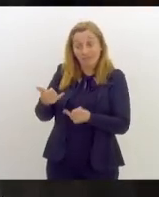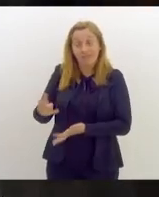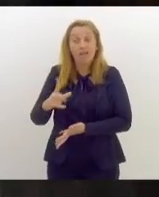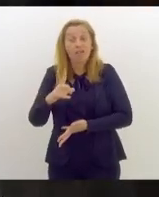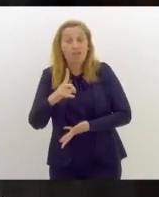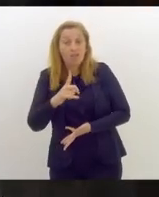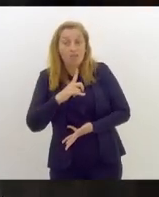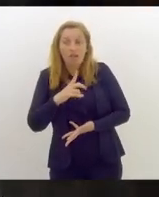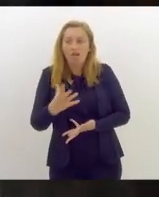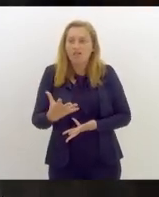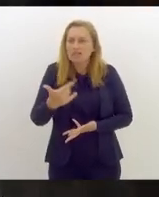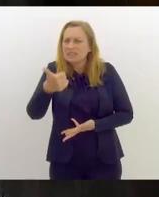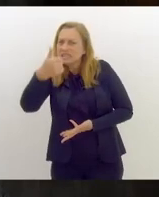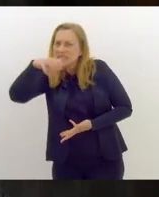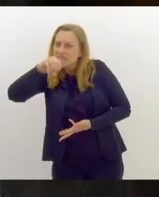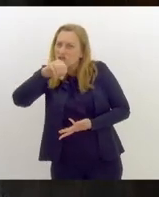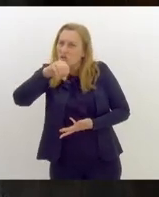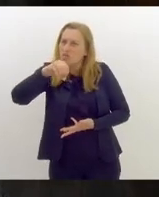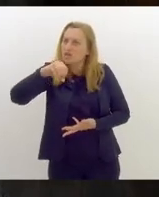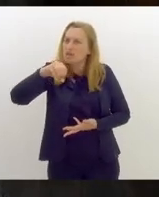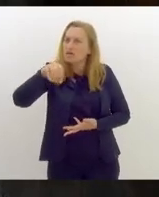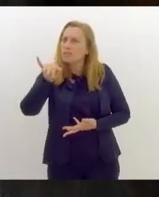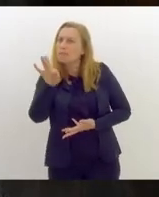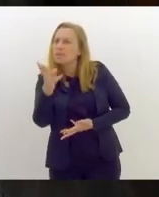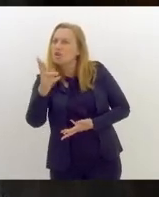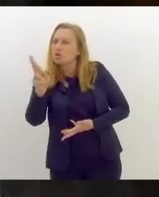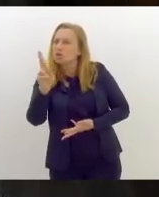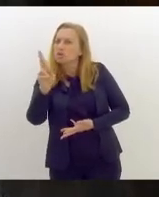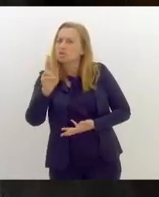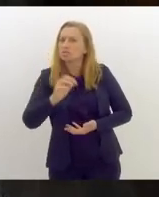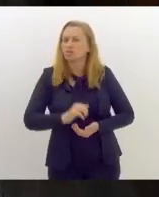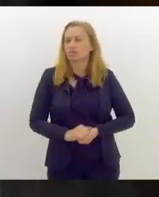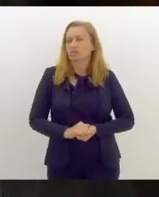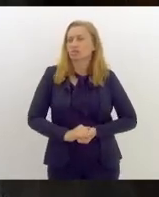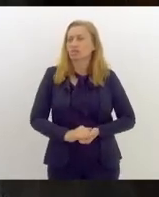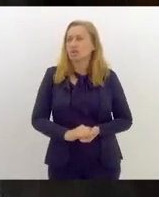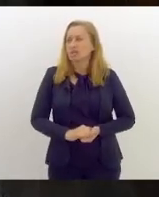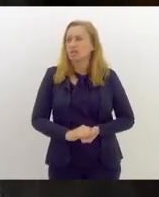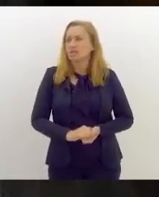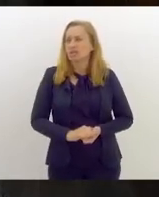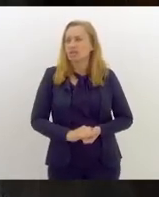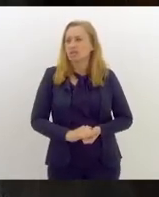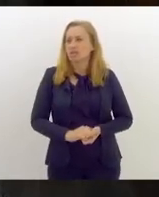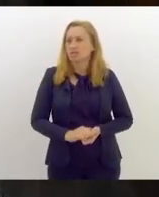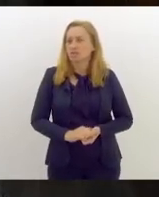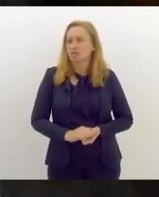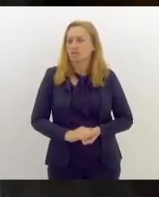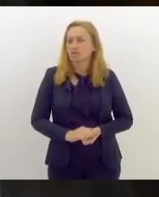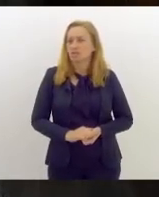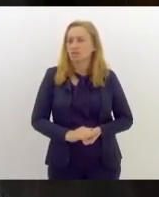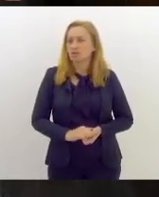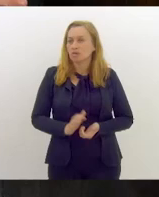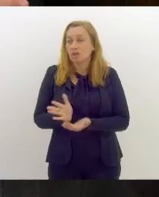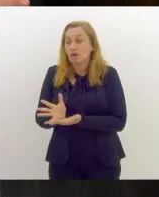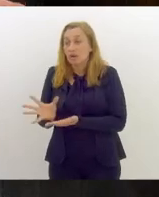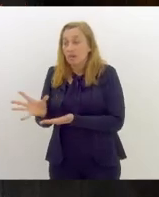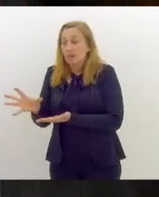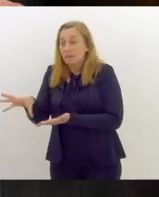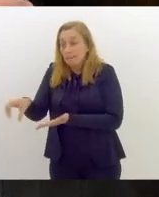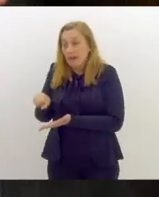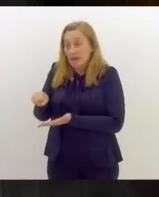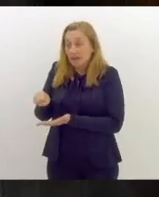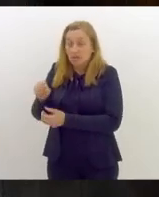como 19 bilhões de reais toma dos estados